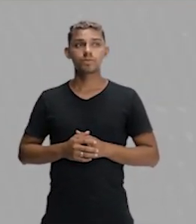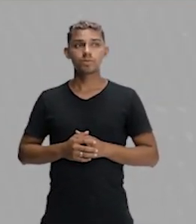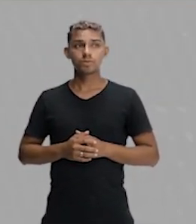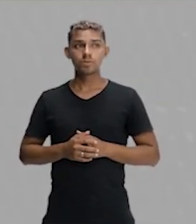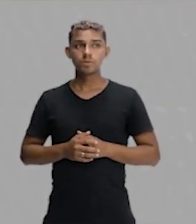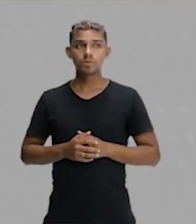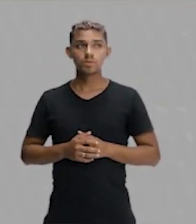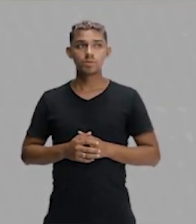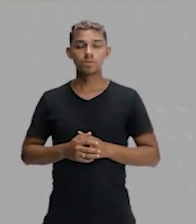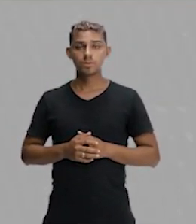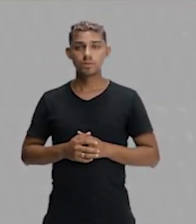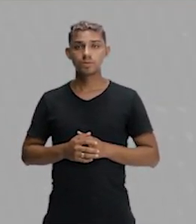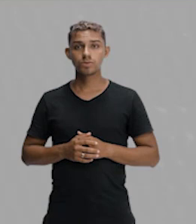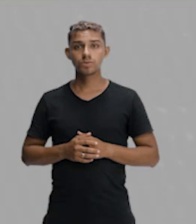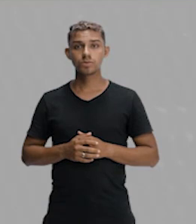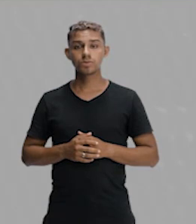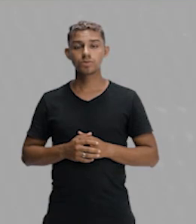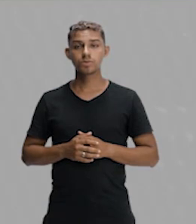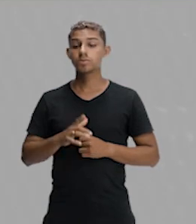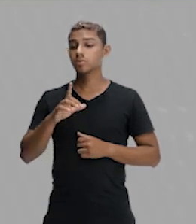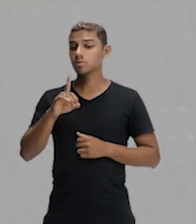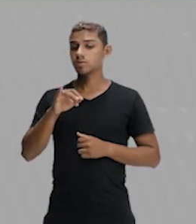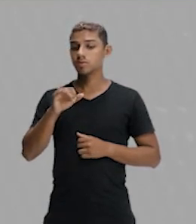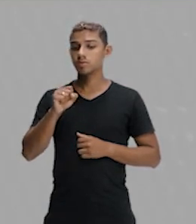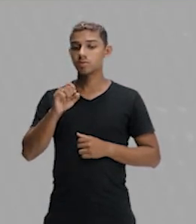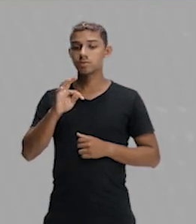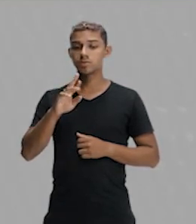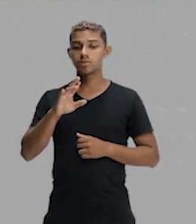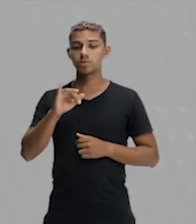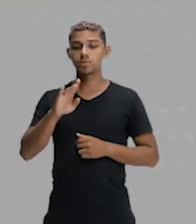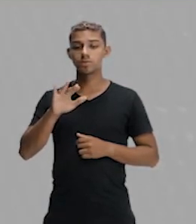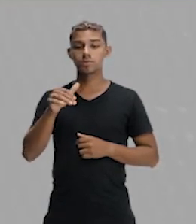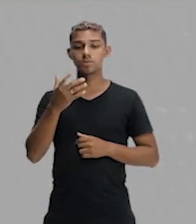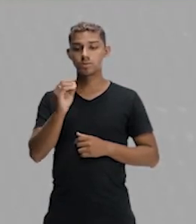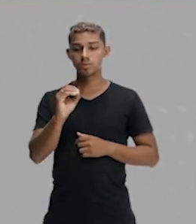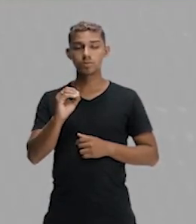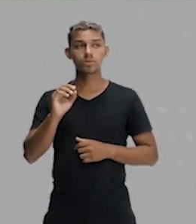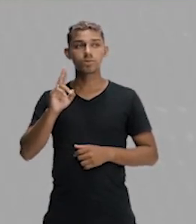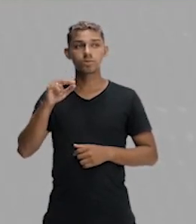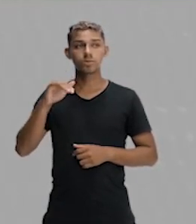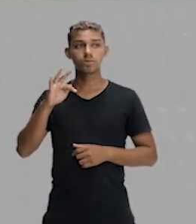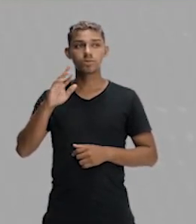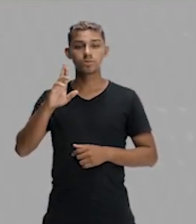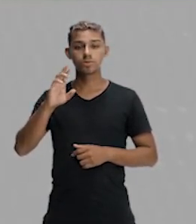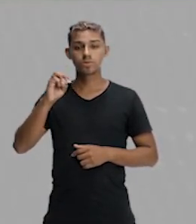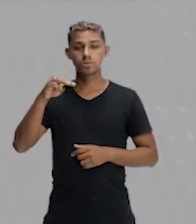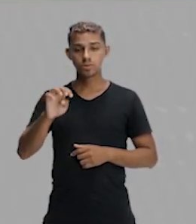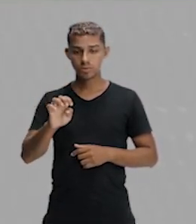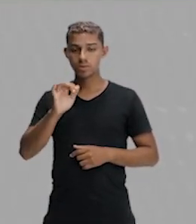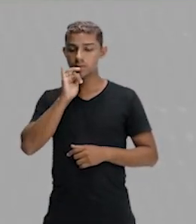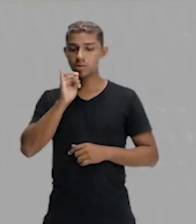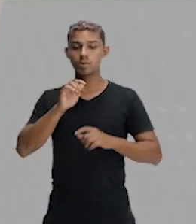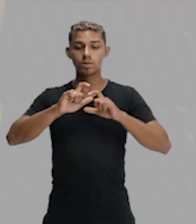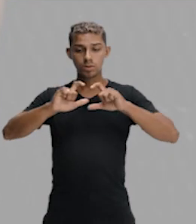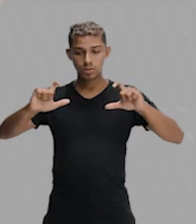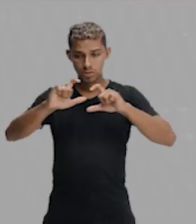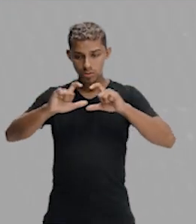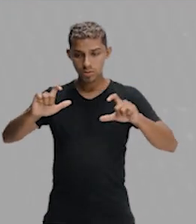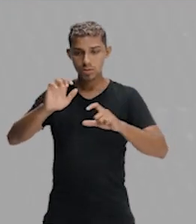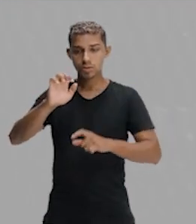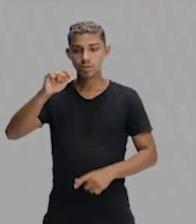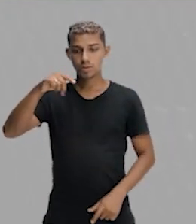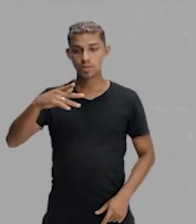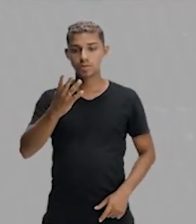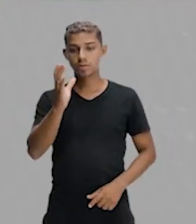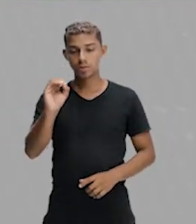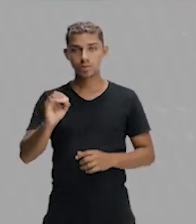uma distribuição aqui sobre um condutor, numa placa condutora, é dado por esta equação. 2 vezes a densidade sobre a